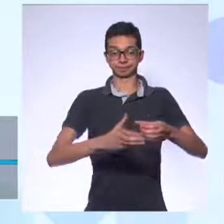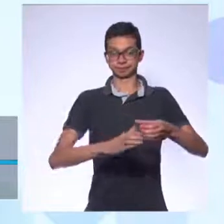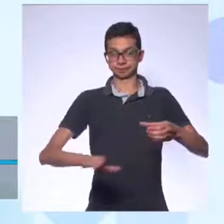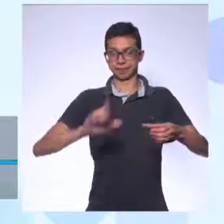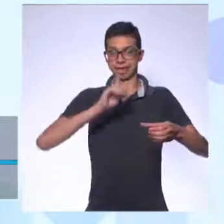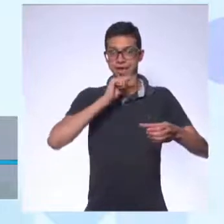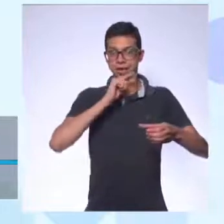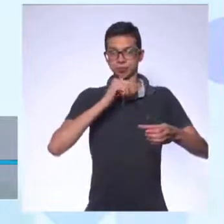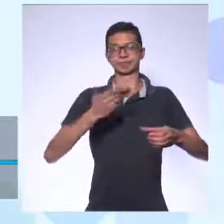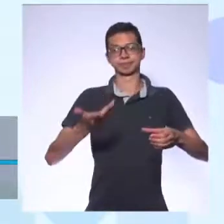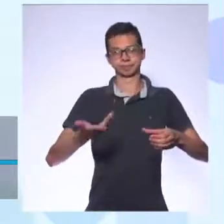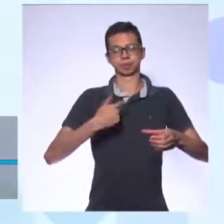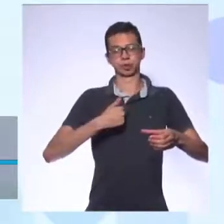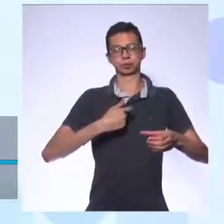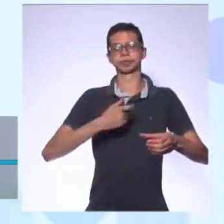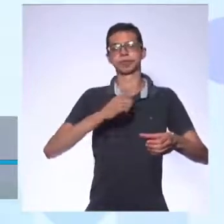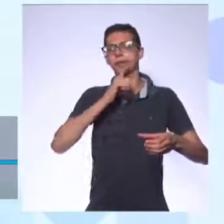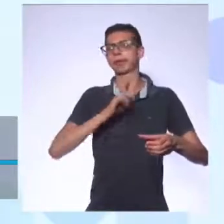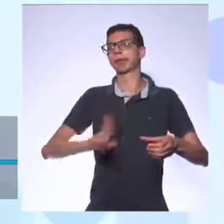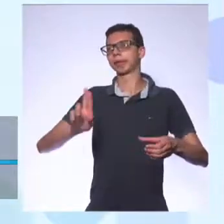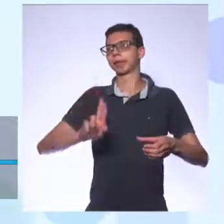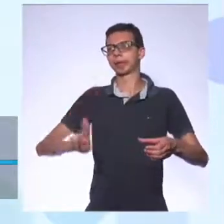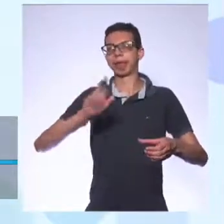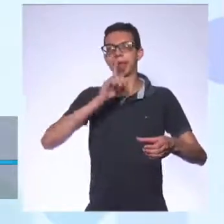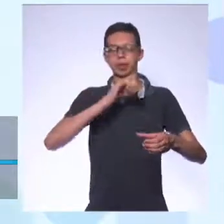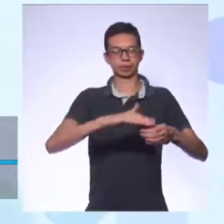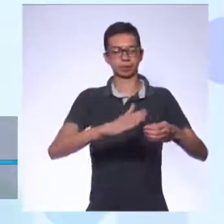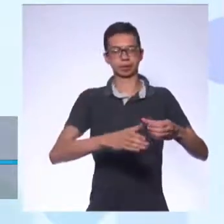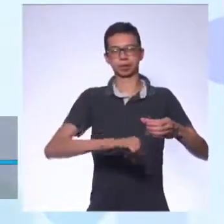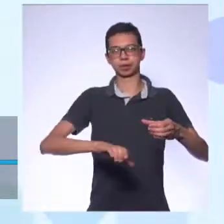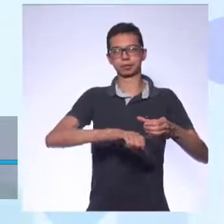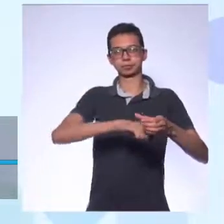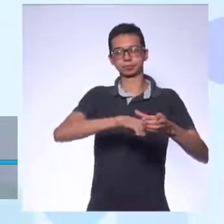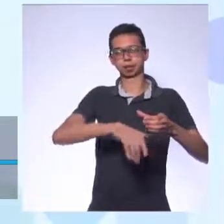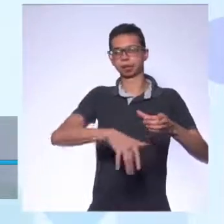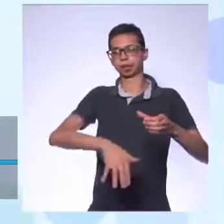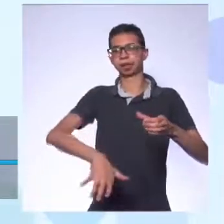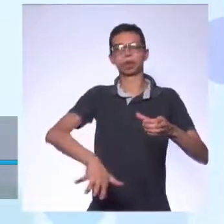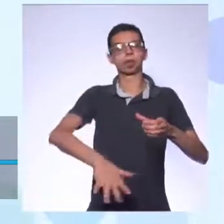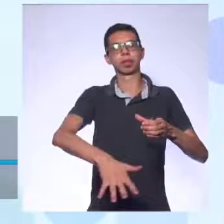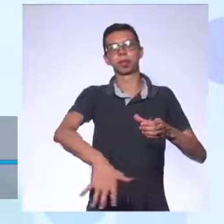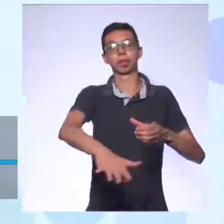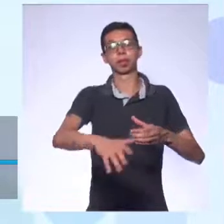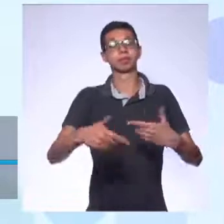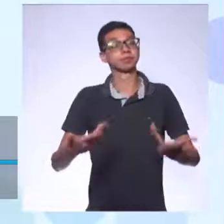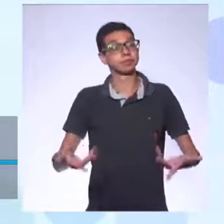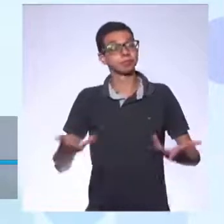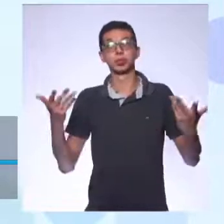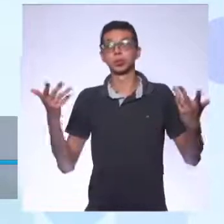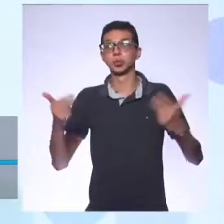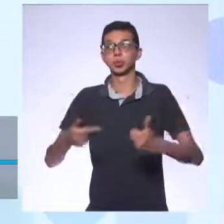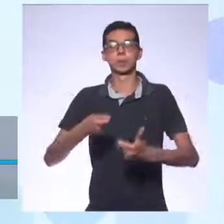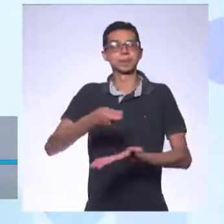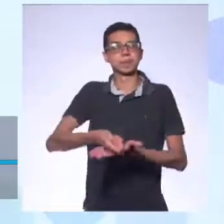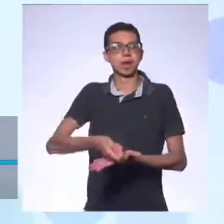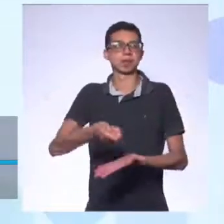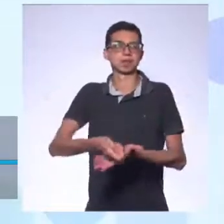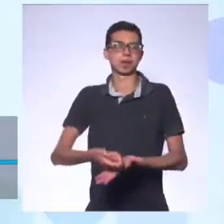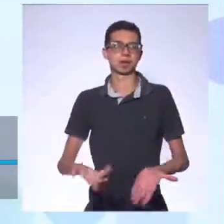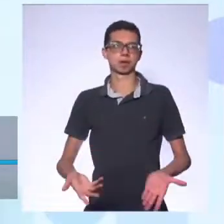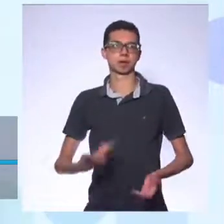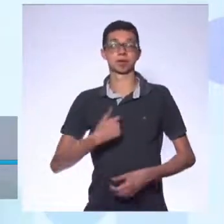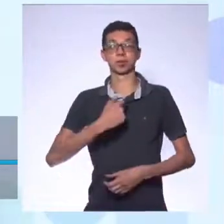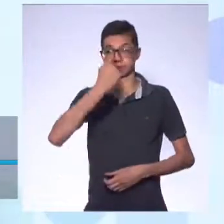logo todo mundo vai pagar essa conta. Então, quando eu penso em sustentabilidade, eu também penso no